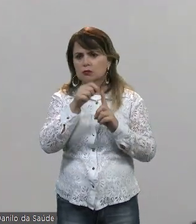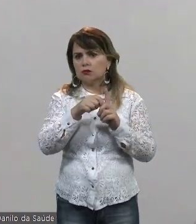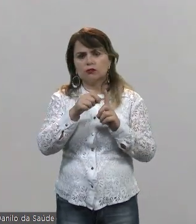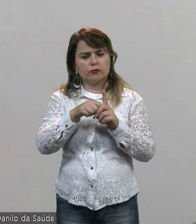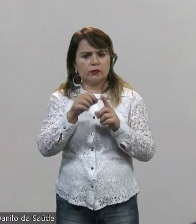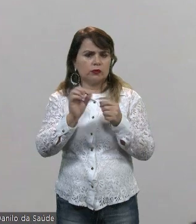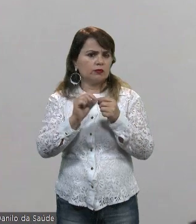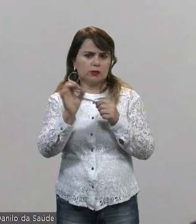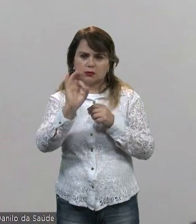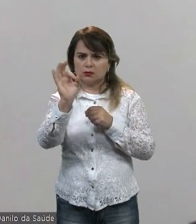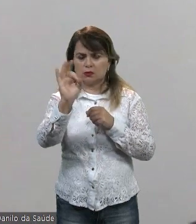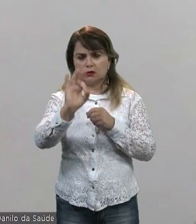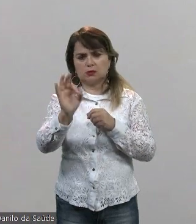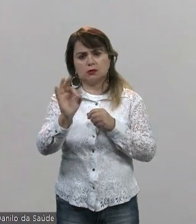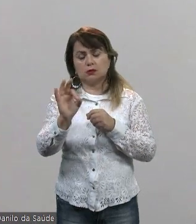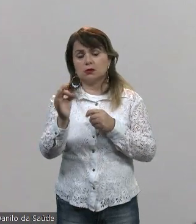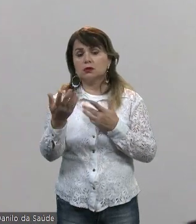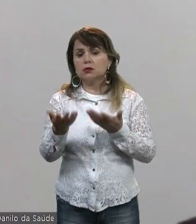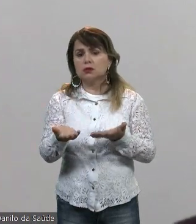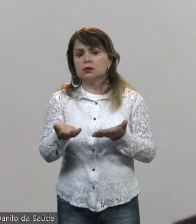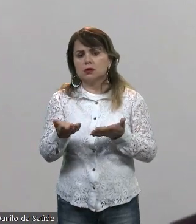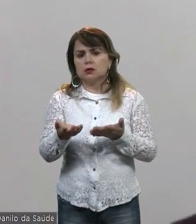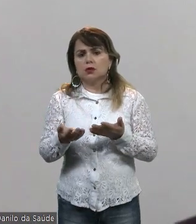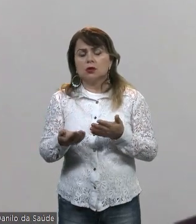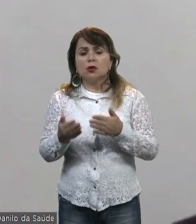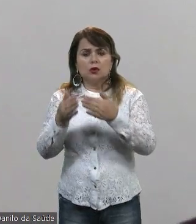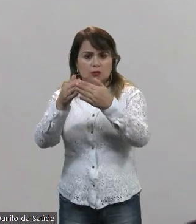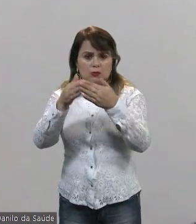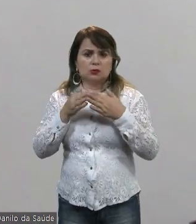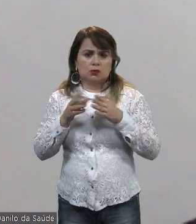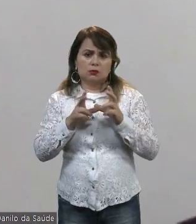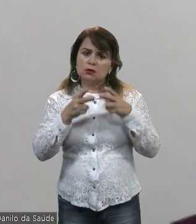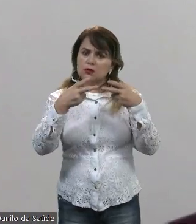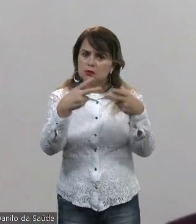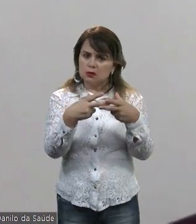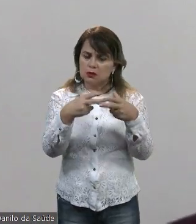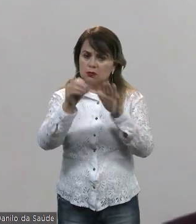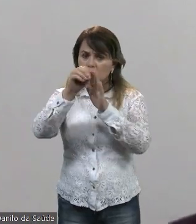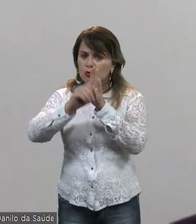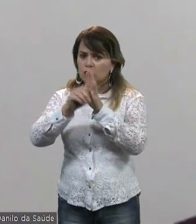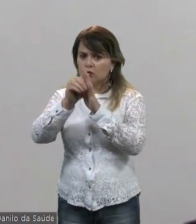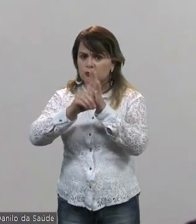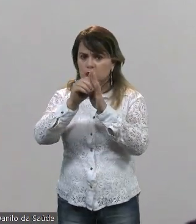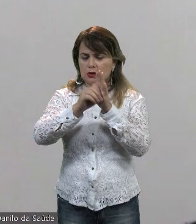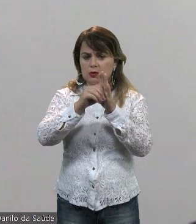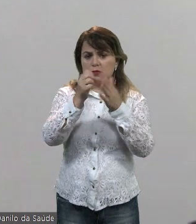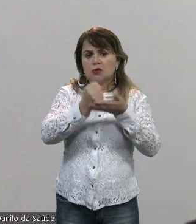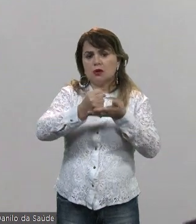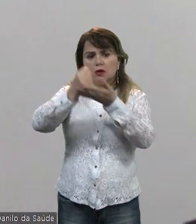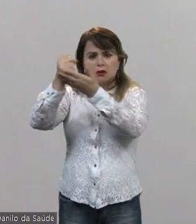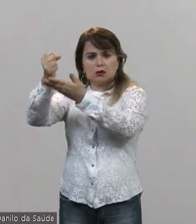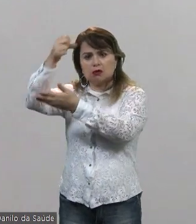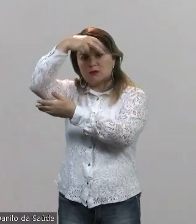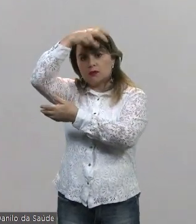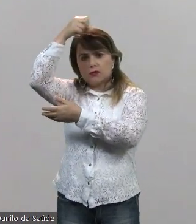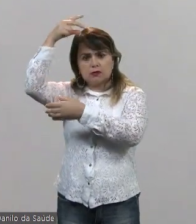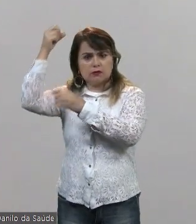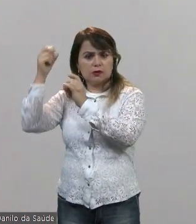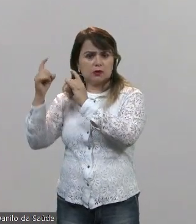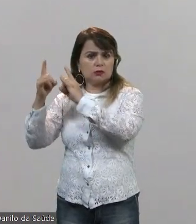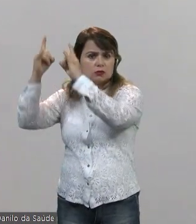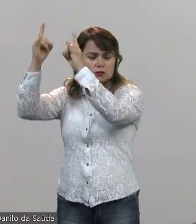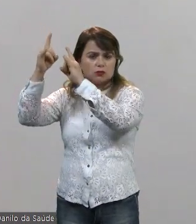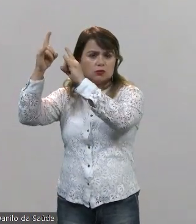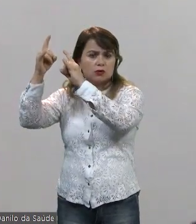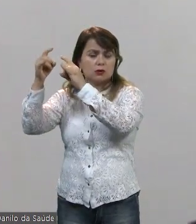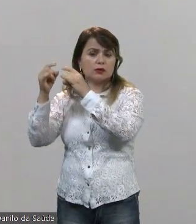ao presidente, solicitar que a Câmara envie um ofício à Prefeitura, solicitando informações por que, que não